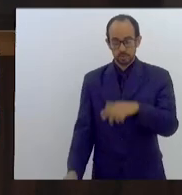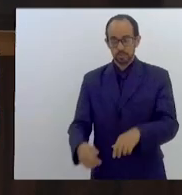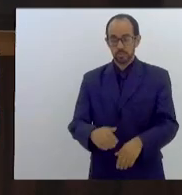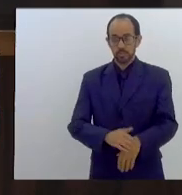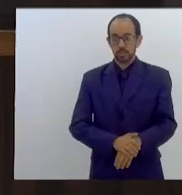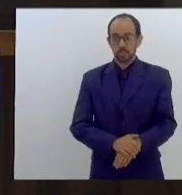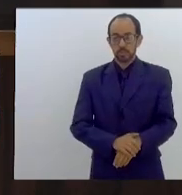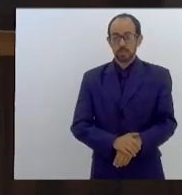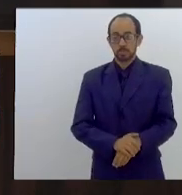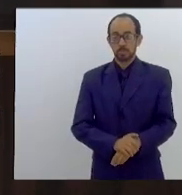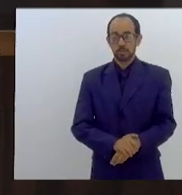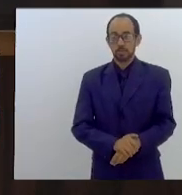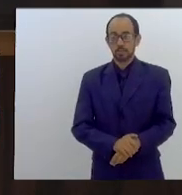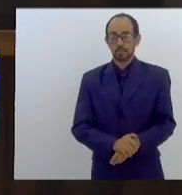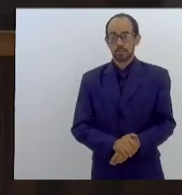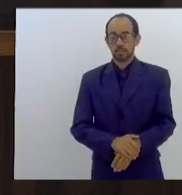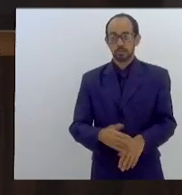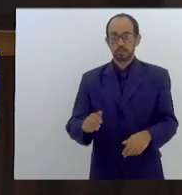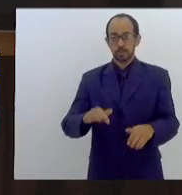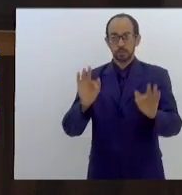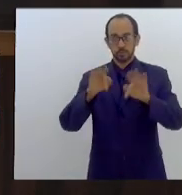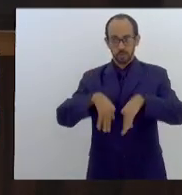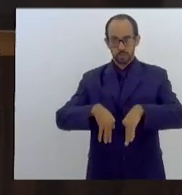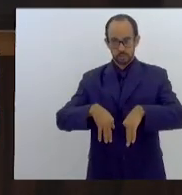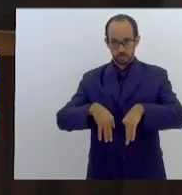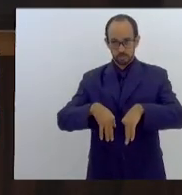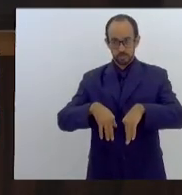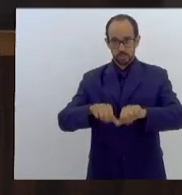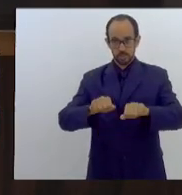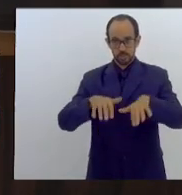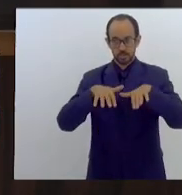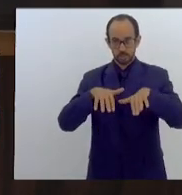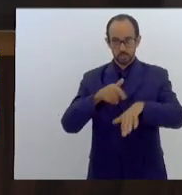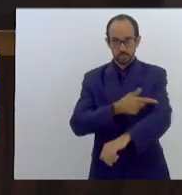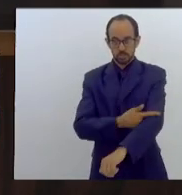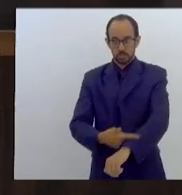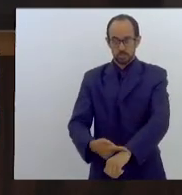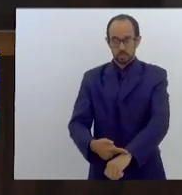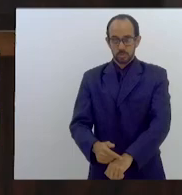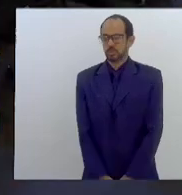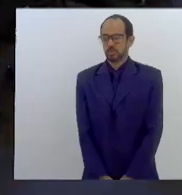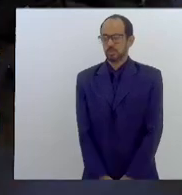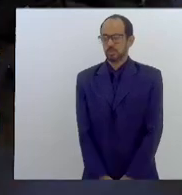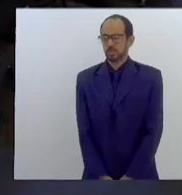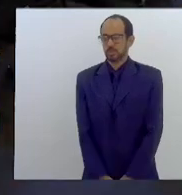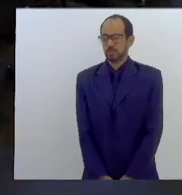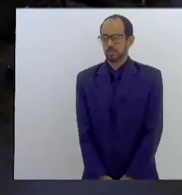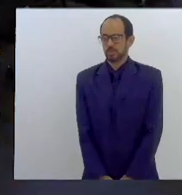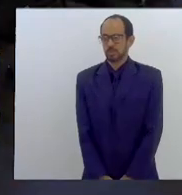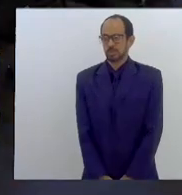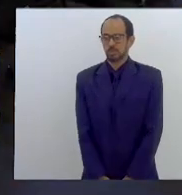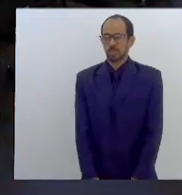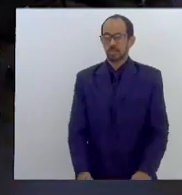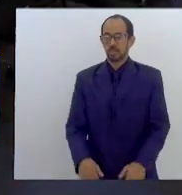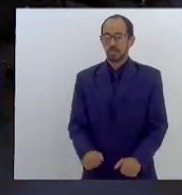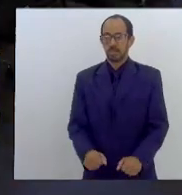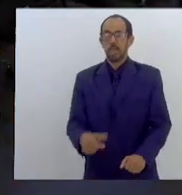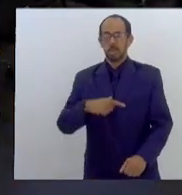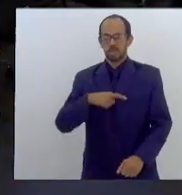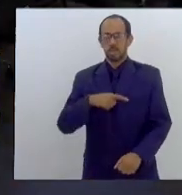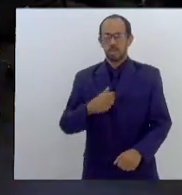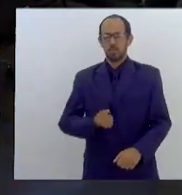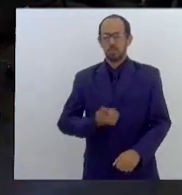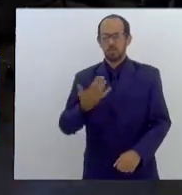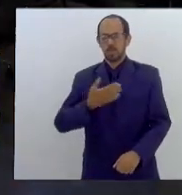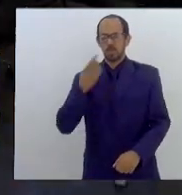Então, está encerrada a sessão ordinária. Havendo o número legal e sob a proteção de